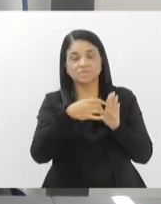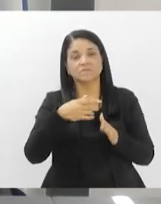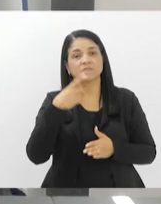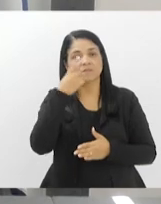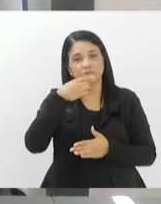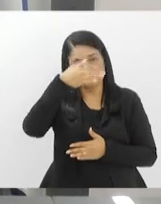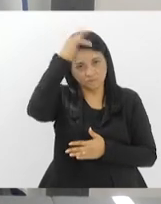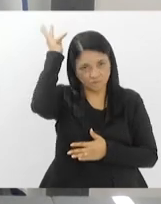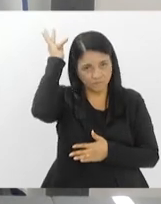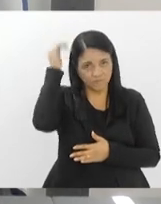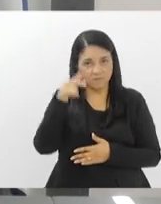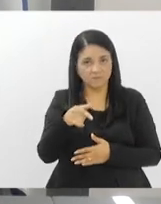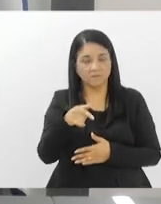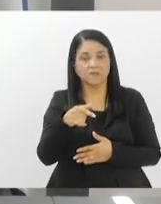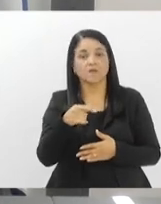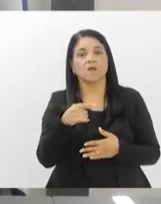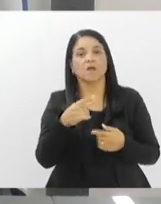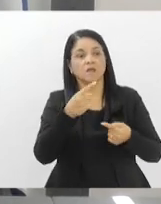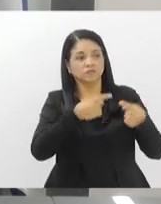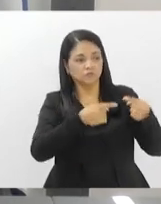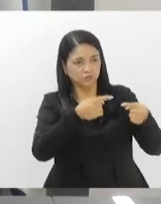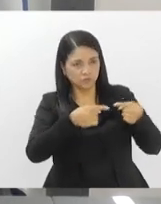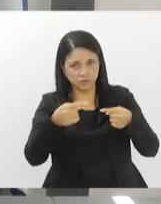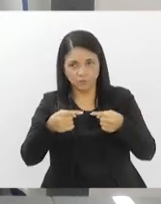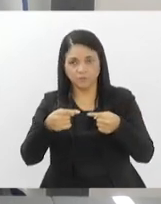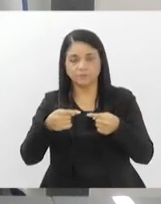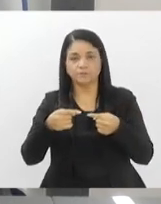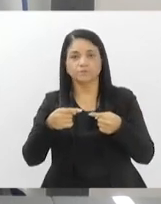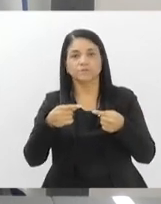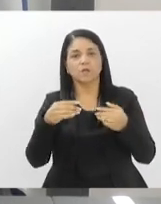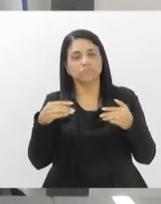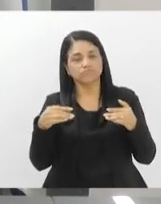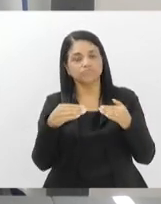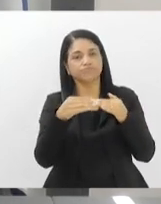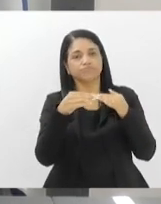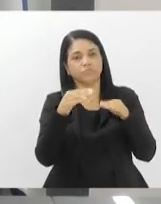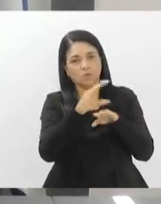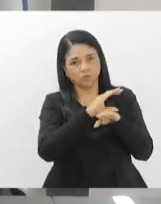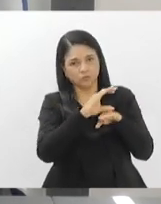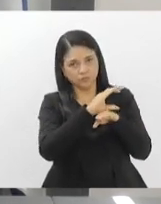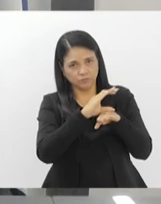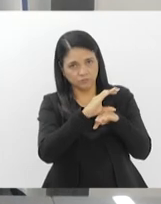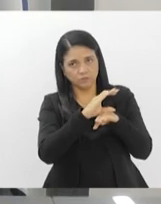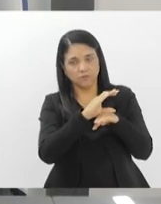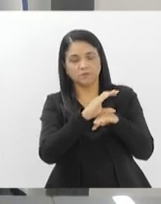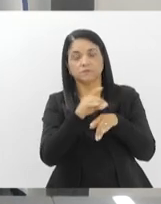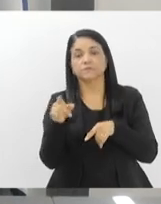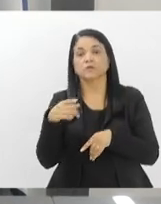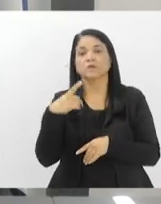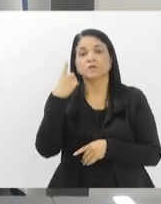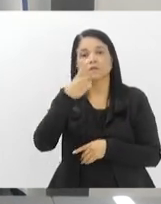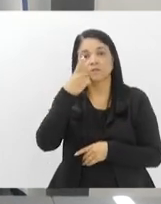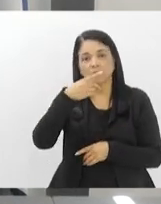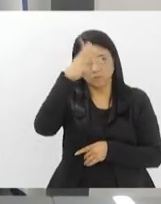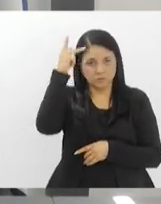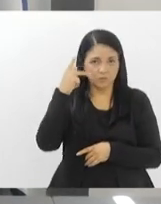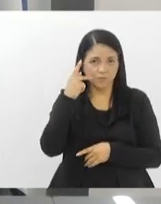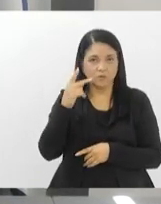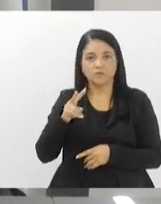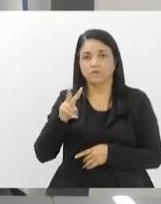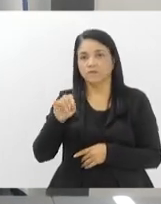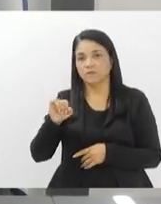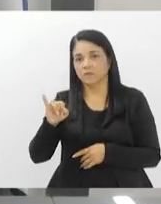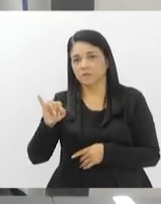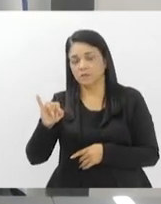Pacheco. Que aí eu coloco em discussão e deputado Cozzolino... Pela constitucionalidade. Deputado Cozzolino em discussão e deputado Luiz Paulo. Senhor presidente, é uma simples